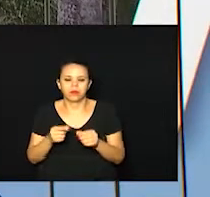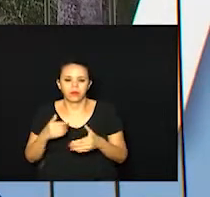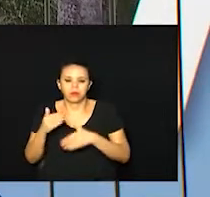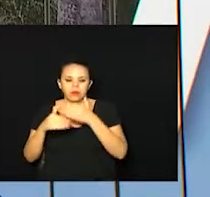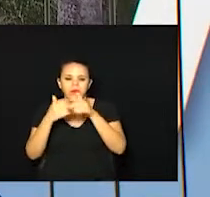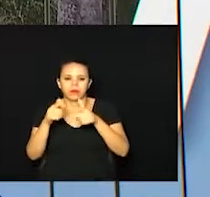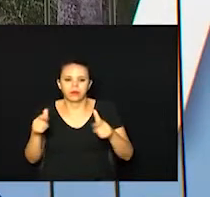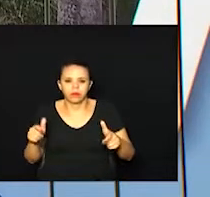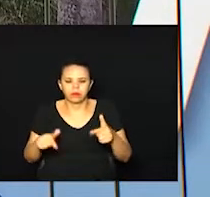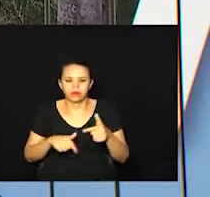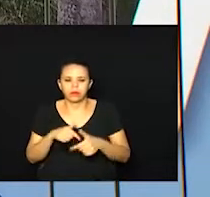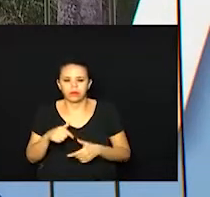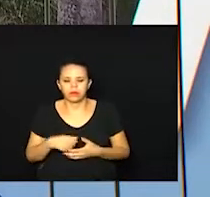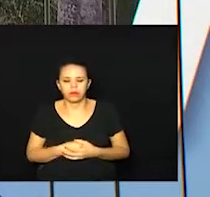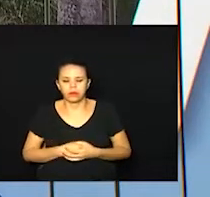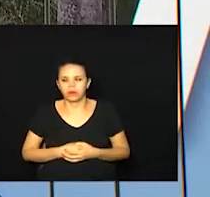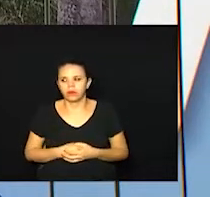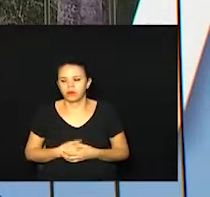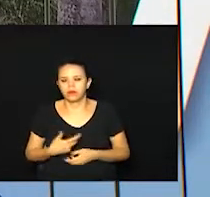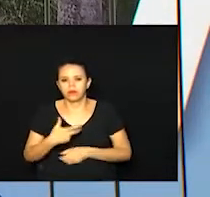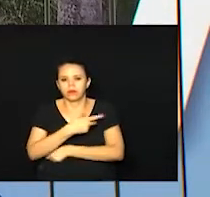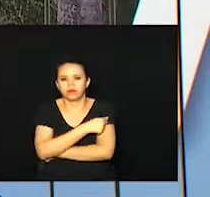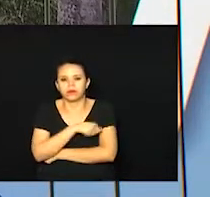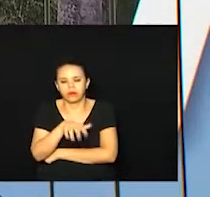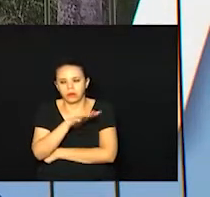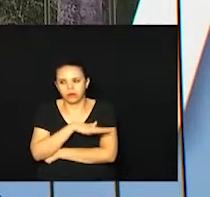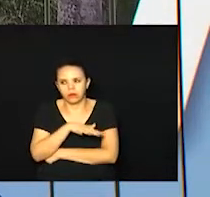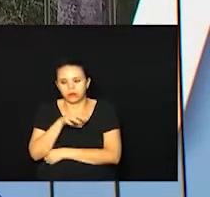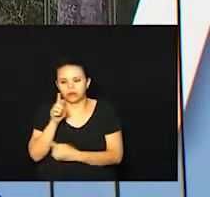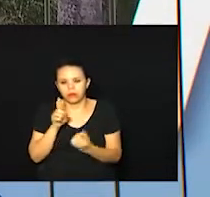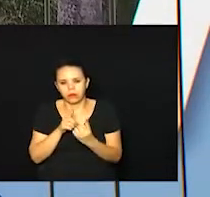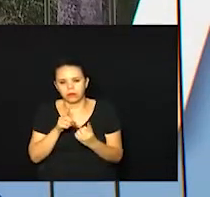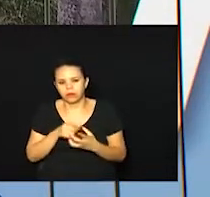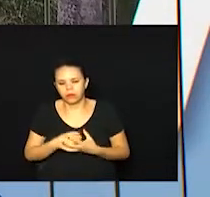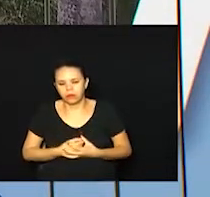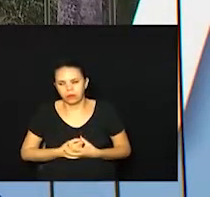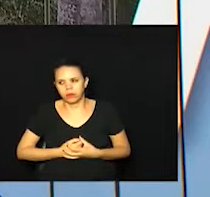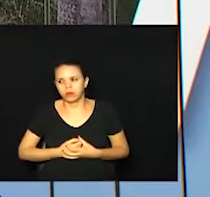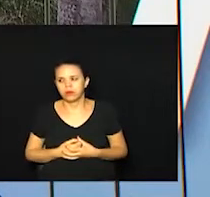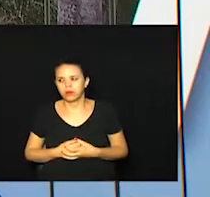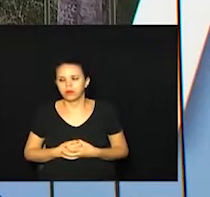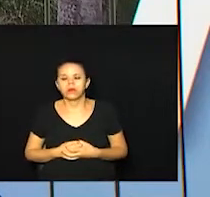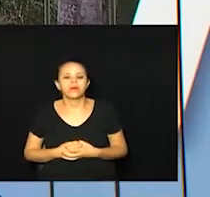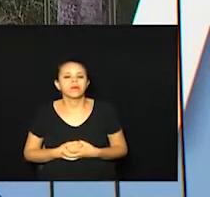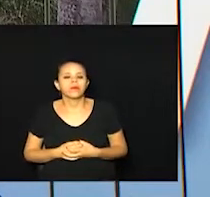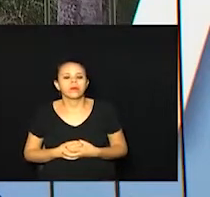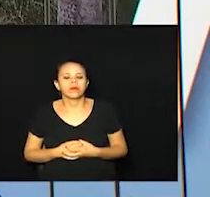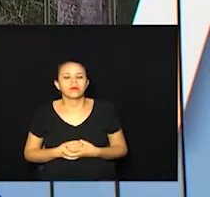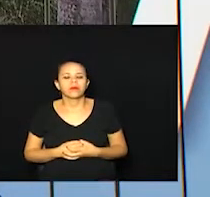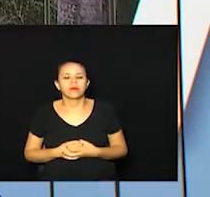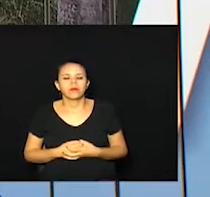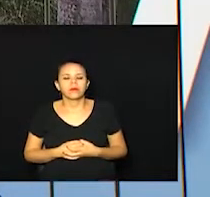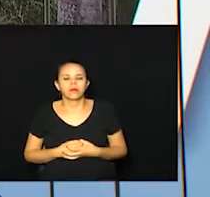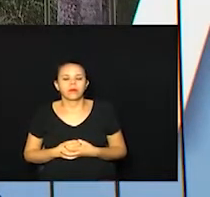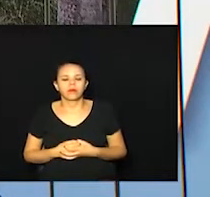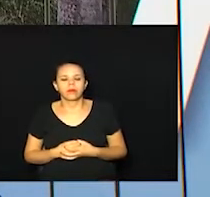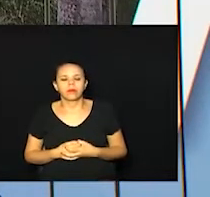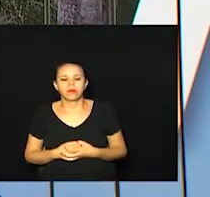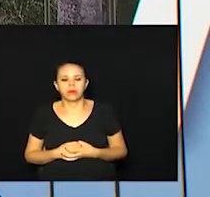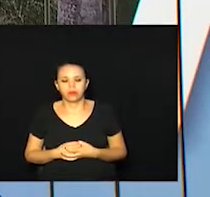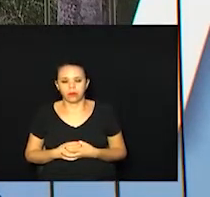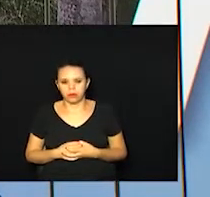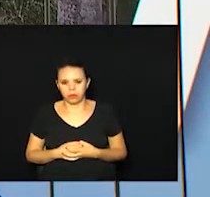avançar a vacinação, a cobertura vacinal. E nós entendemos também